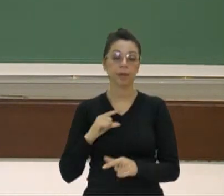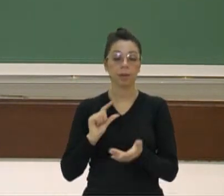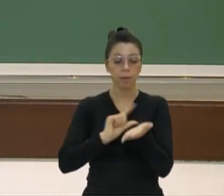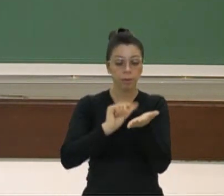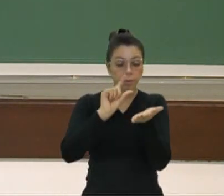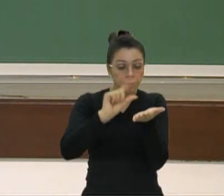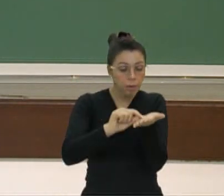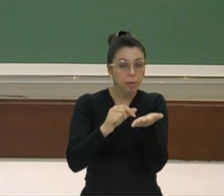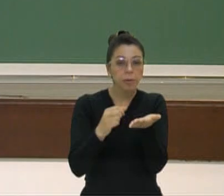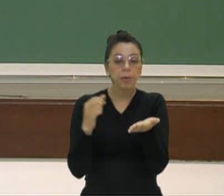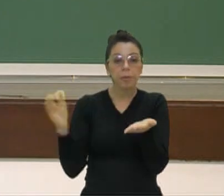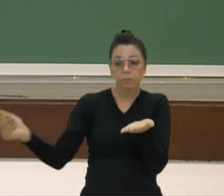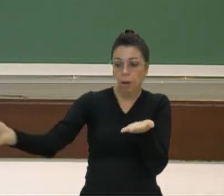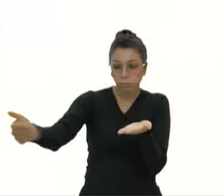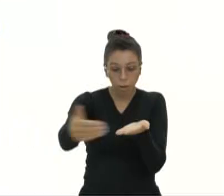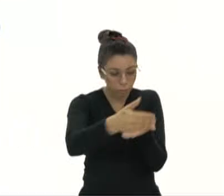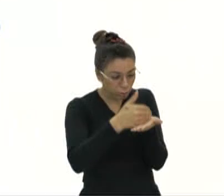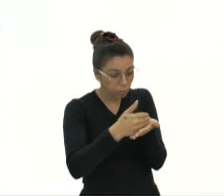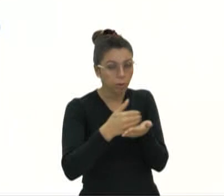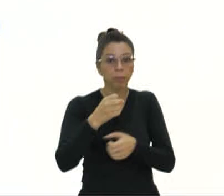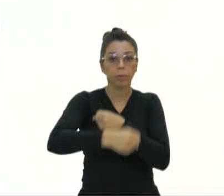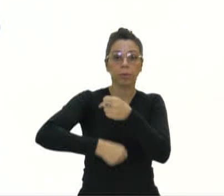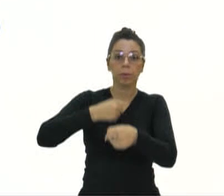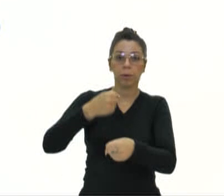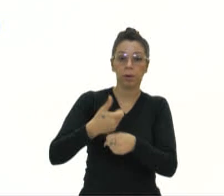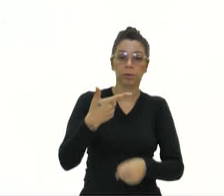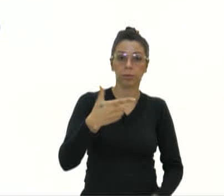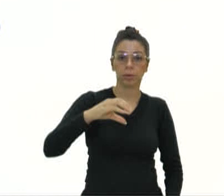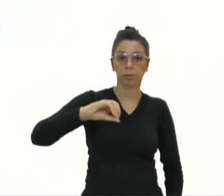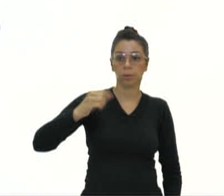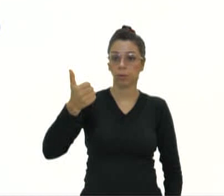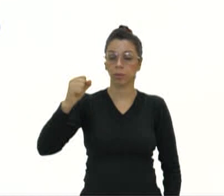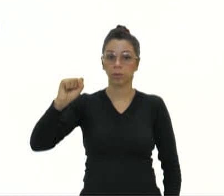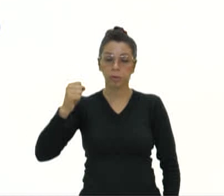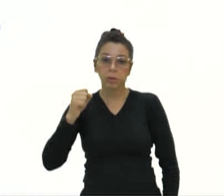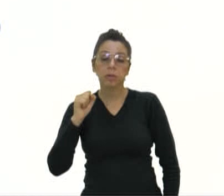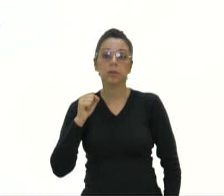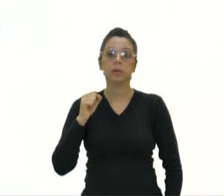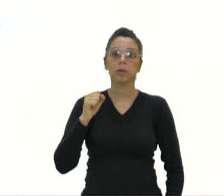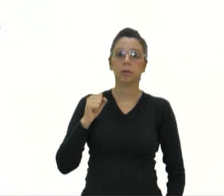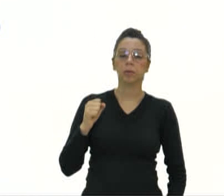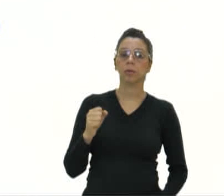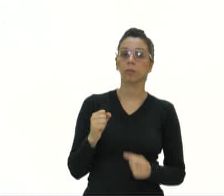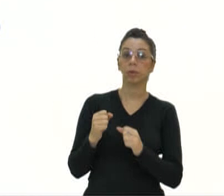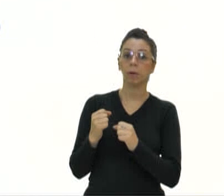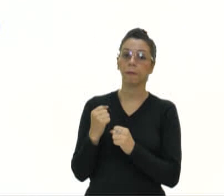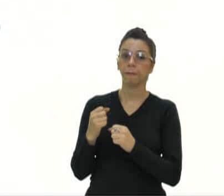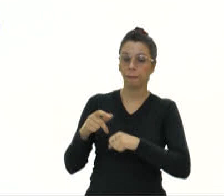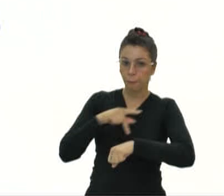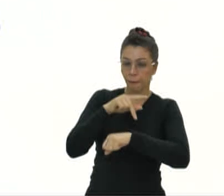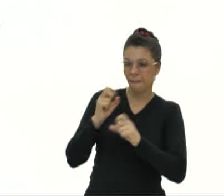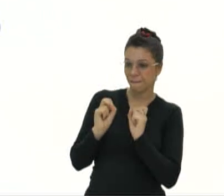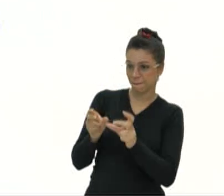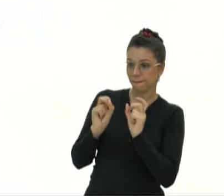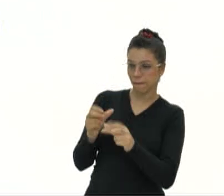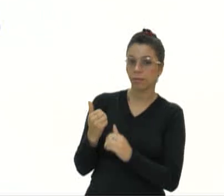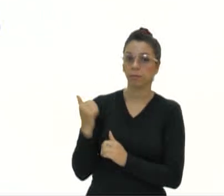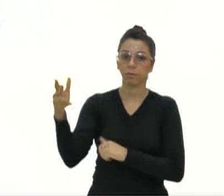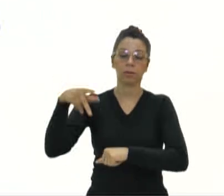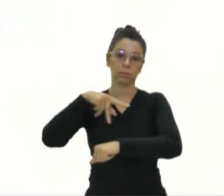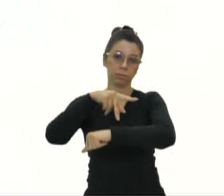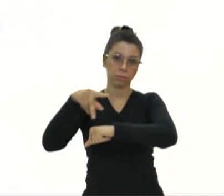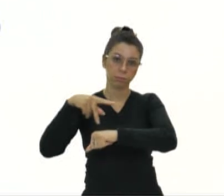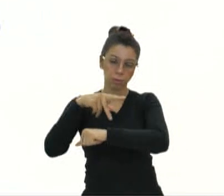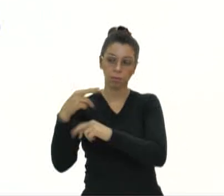gente percebe em 2018 um potencial grande de exportações e também de importações, fazendo com que